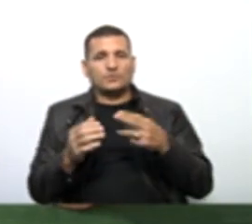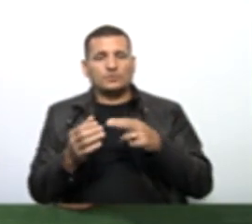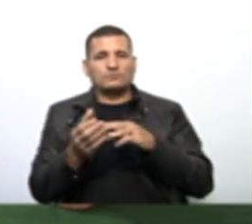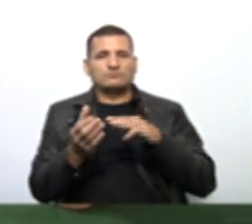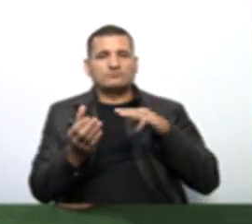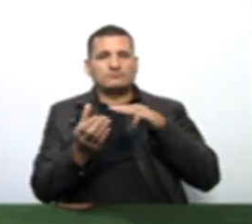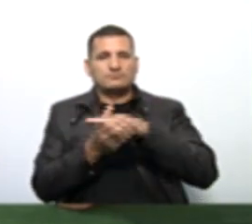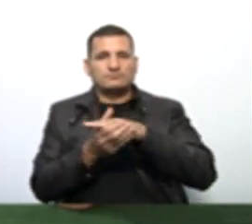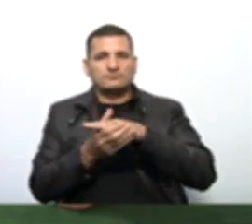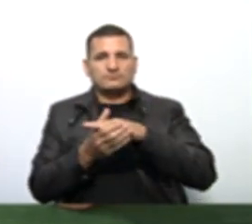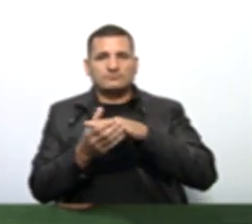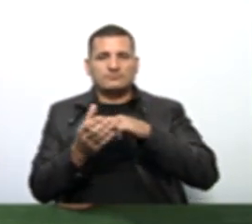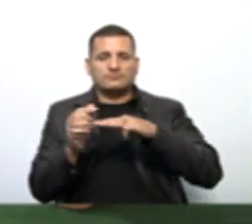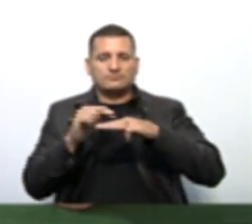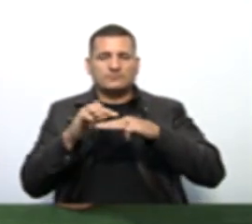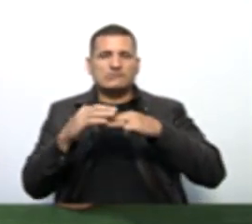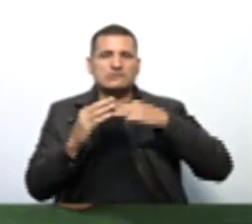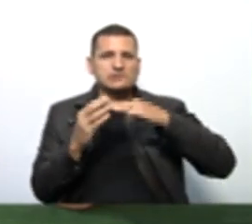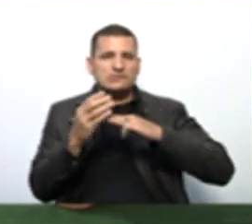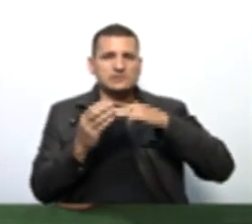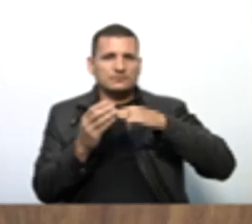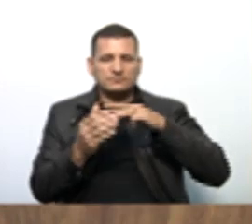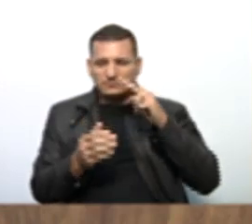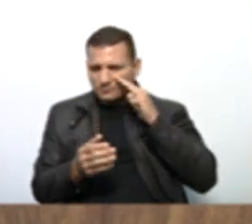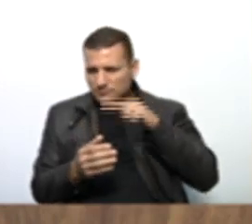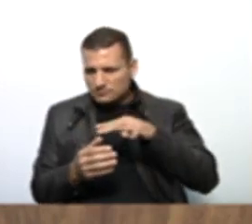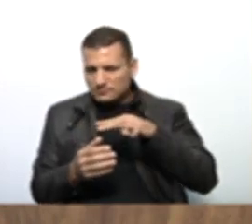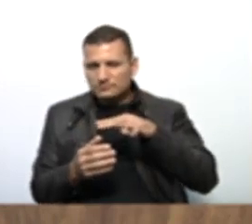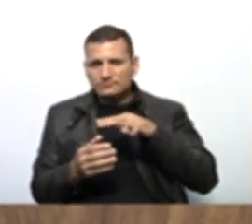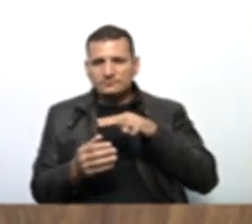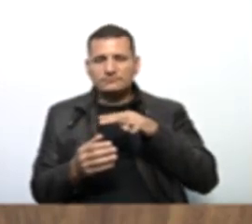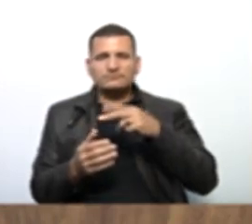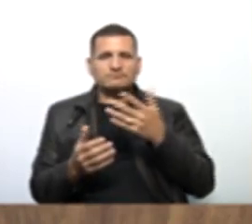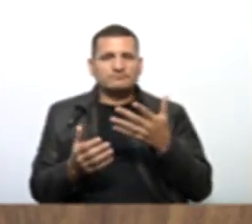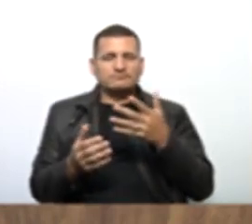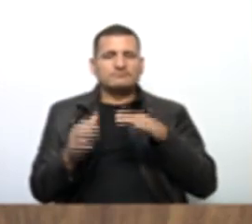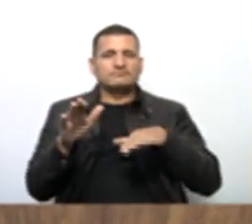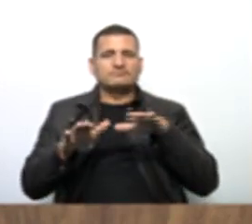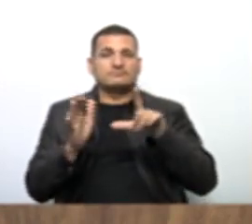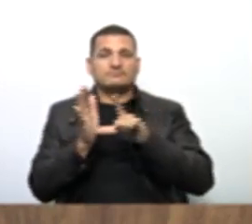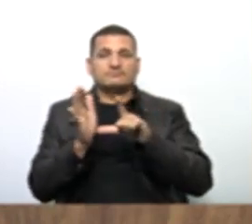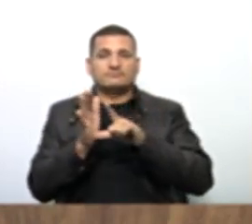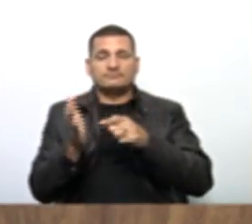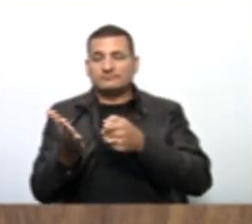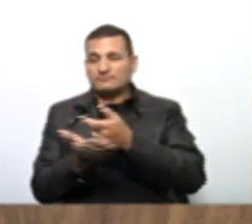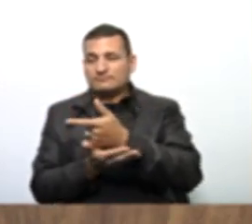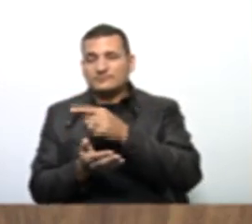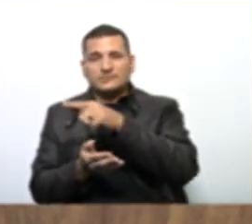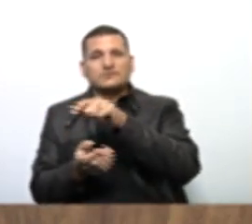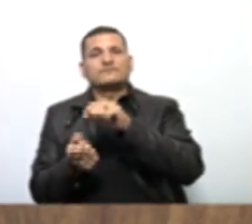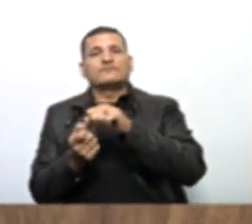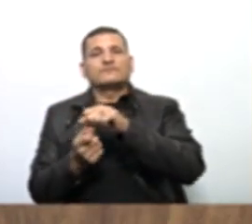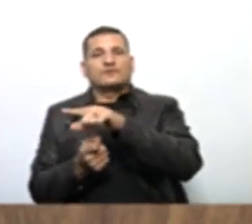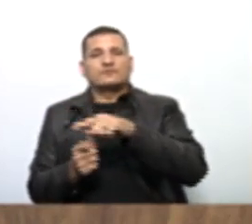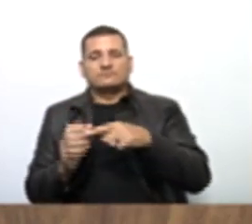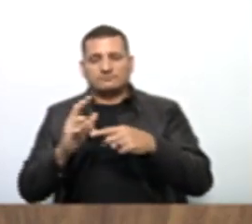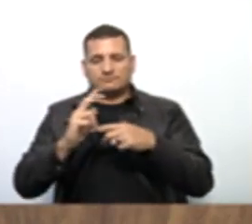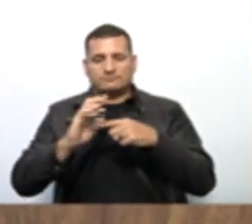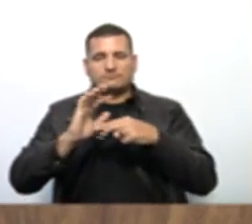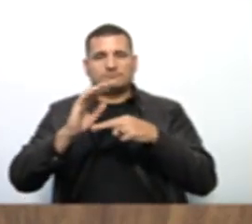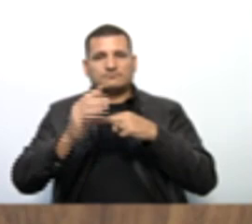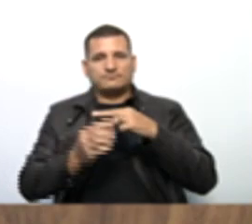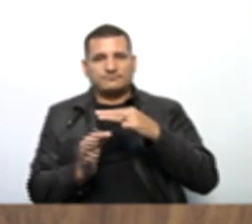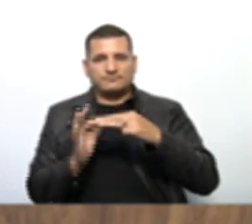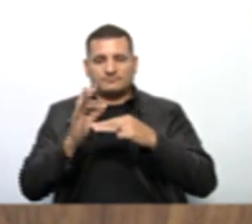já chama a atenção das pessoas e vai pedir nesta compra o carro às vezes lá na loja que vende o carro eles já fazem páginas que tem o